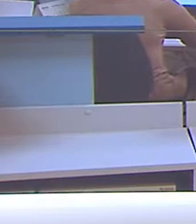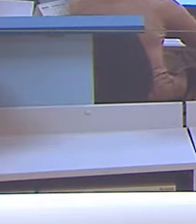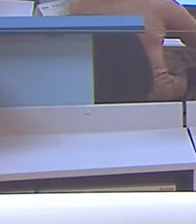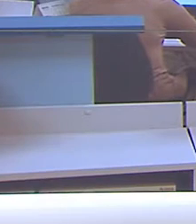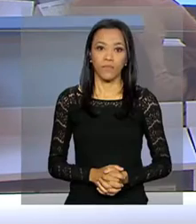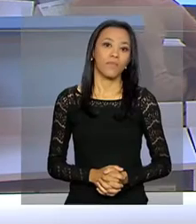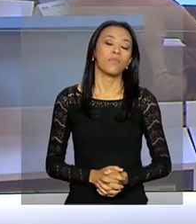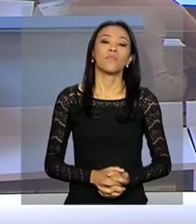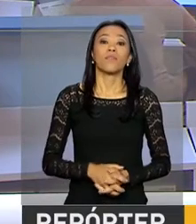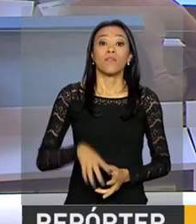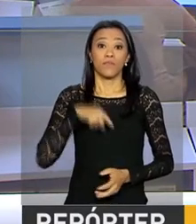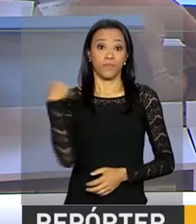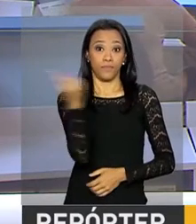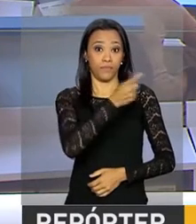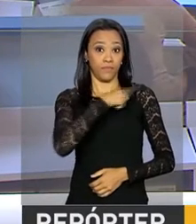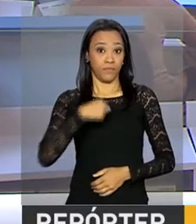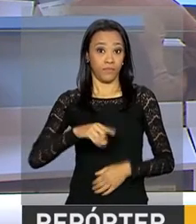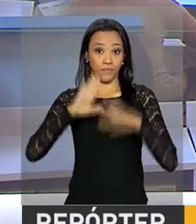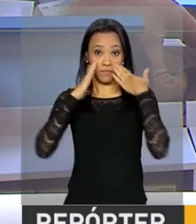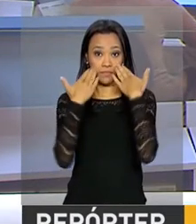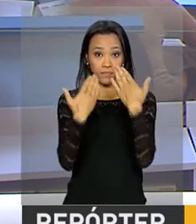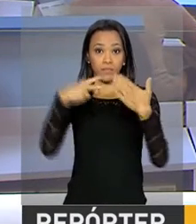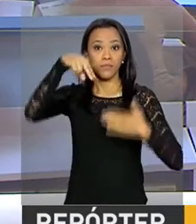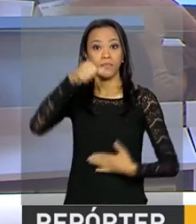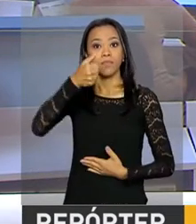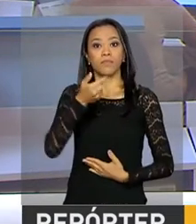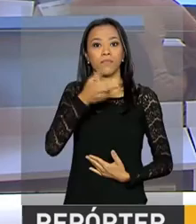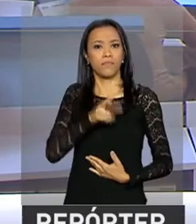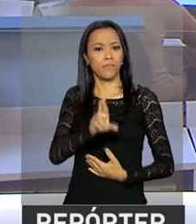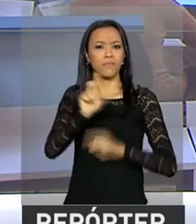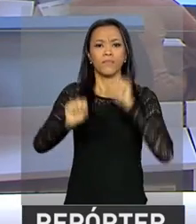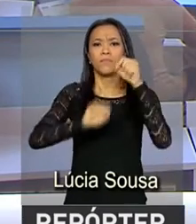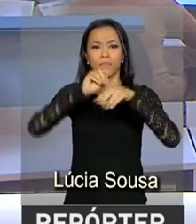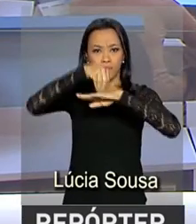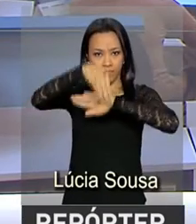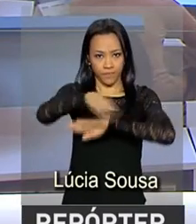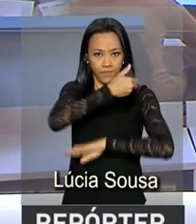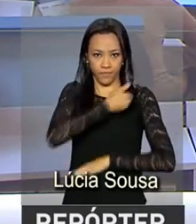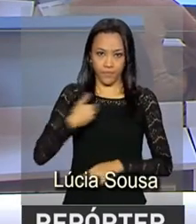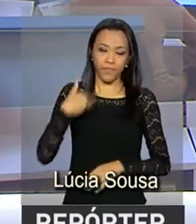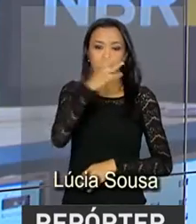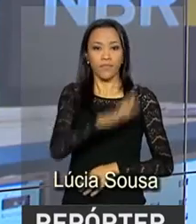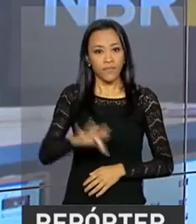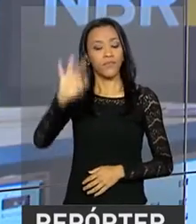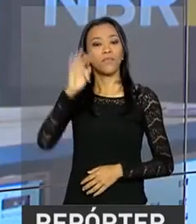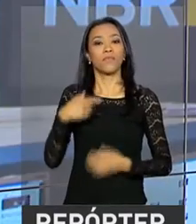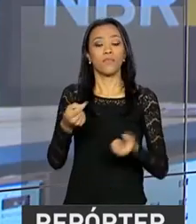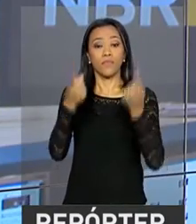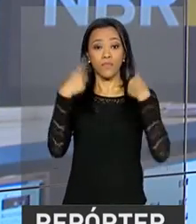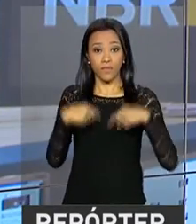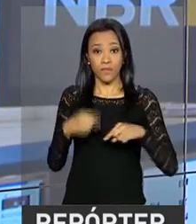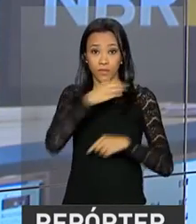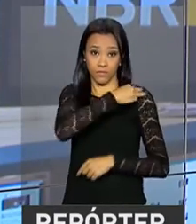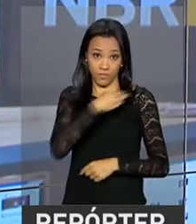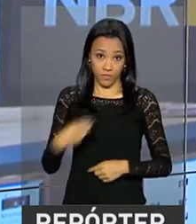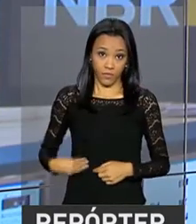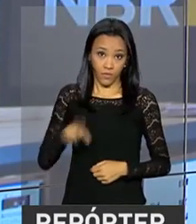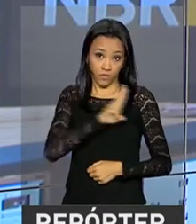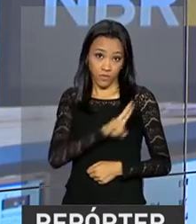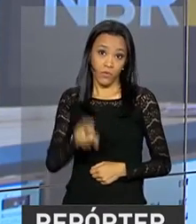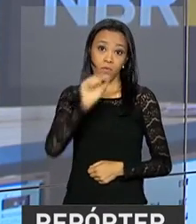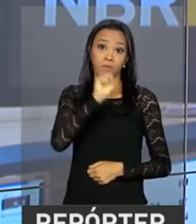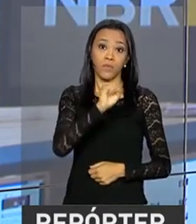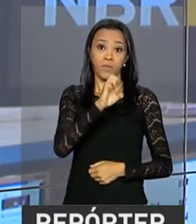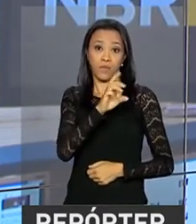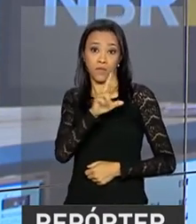lá estamos de volta com um repórter nbr e as notícias do governo federal josé serra pediu demissão do